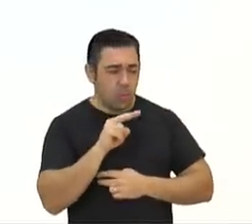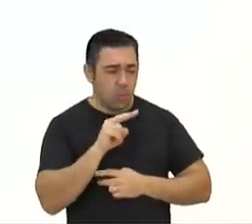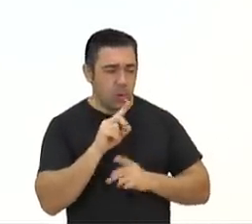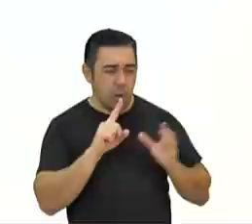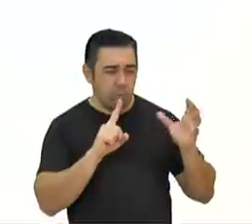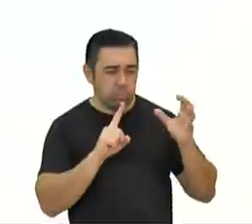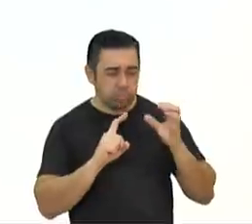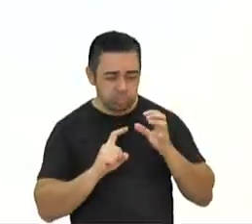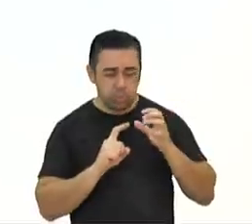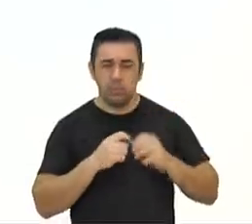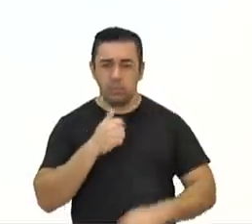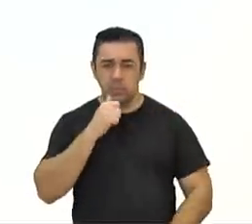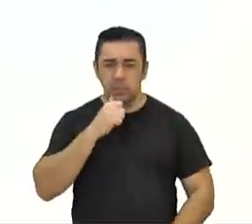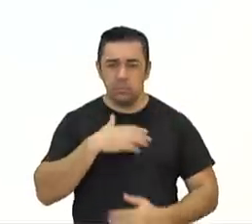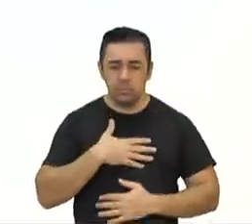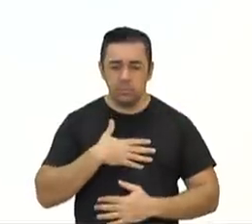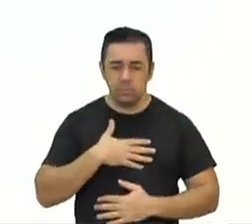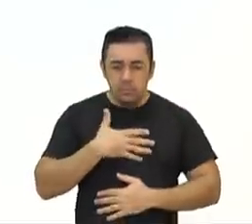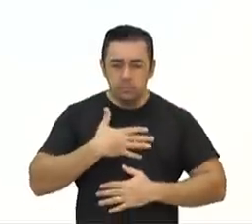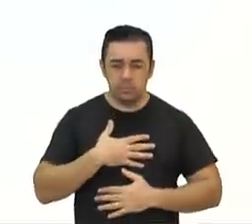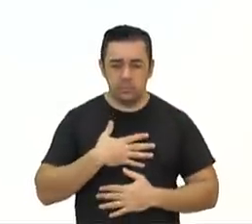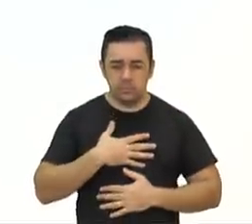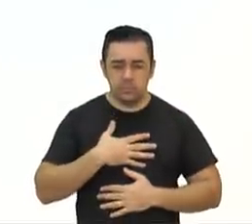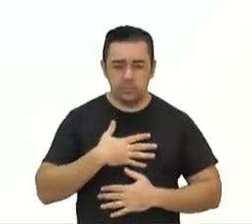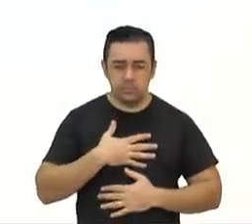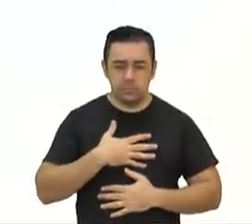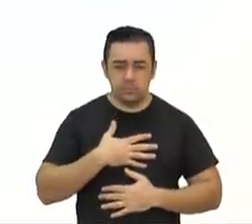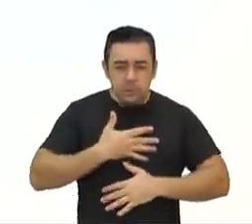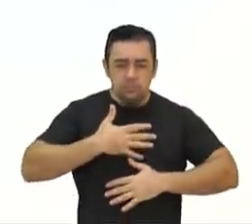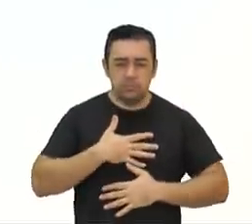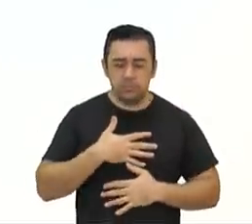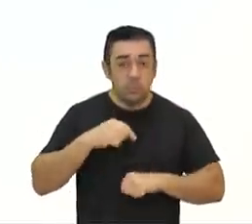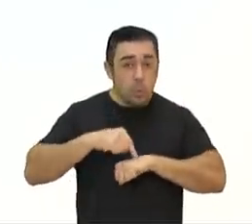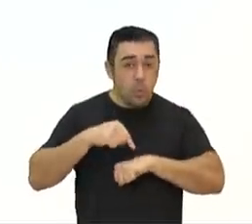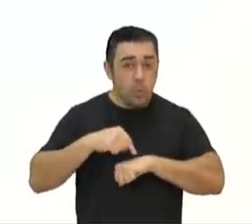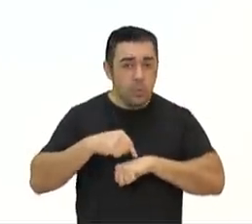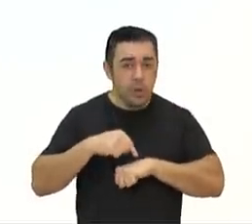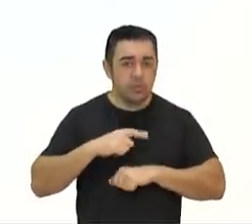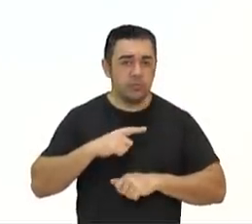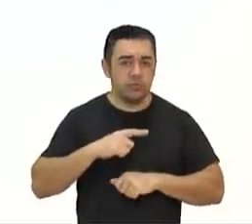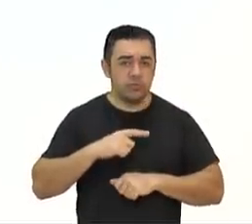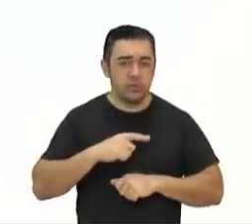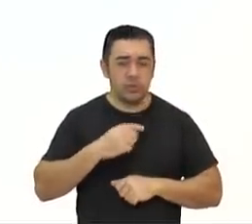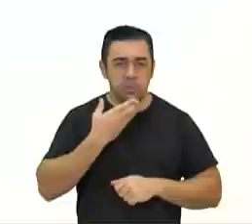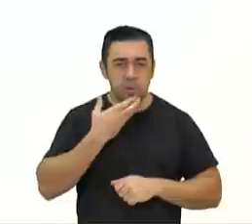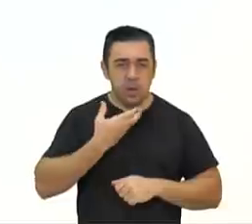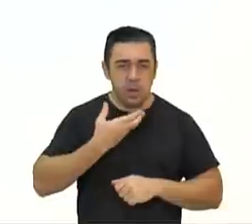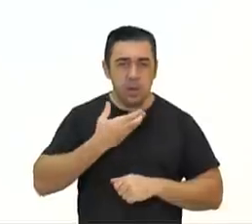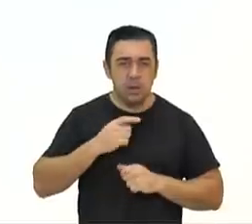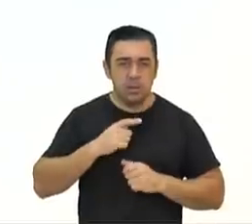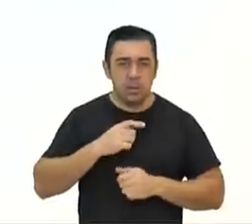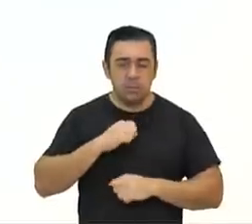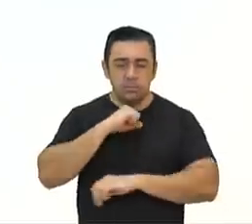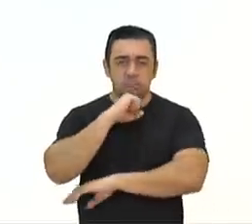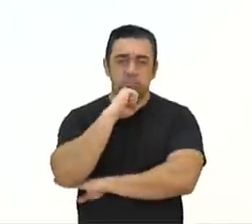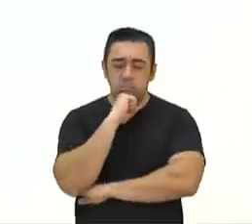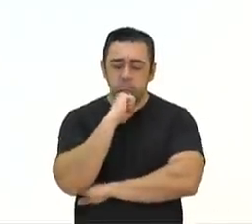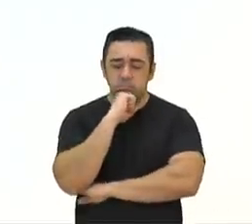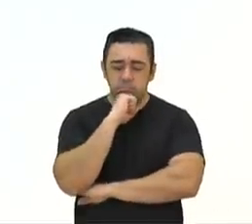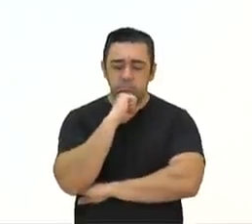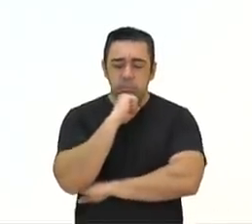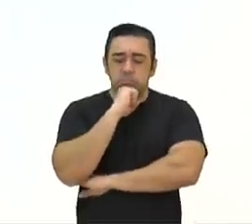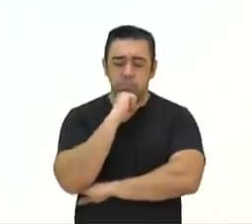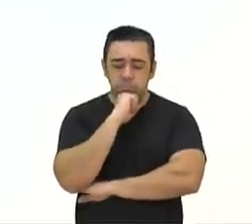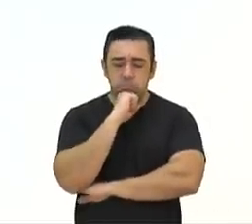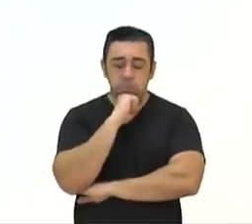o soluço a interrompia de momento a momento, abalando o queixo que se apoiava conformado na mão. Que